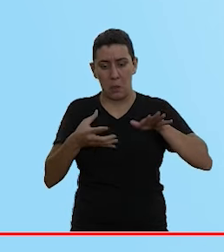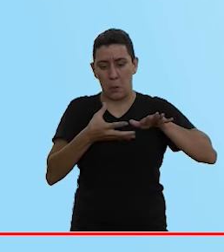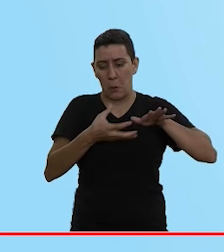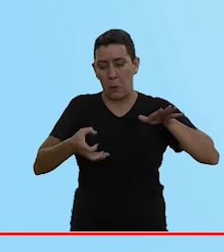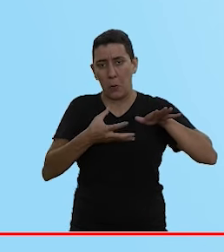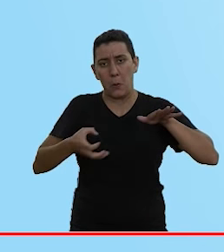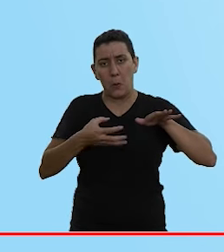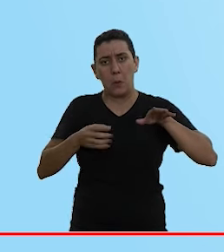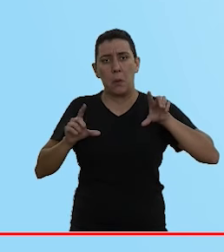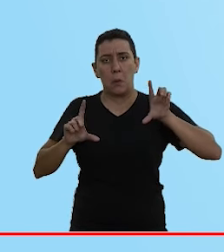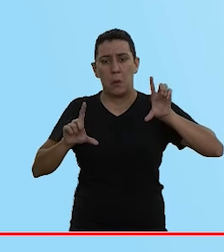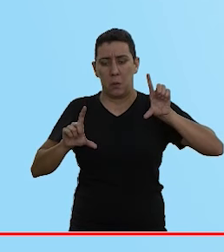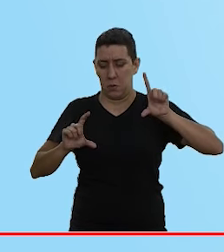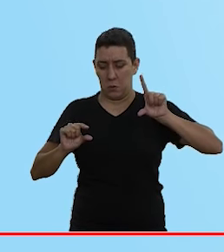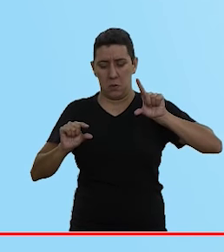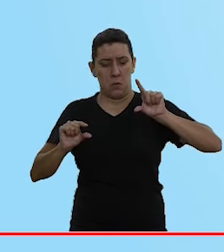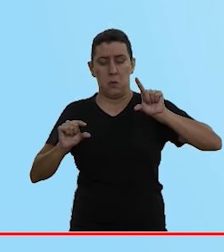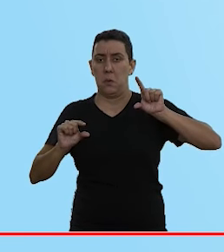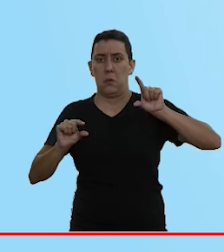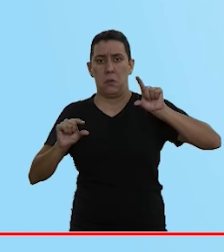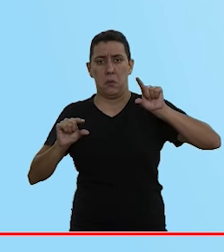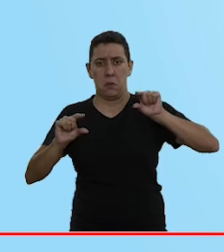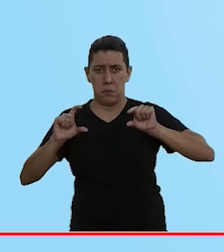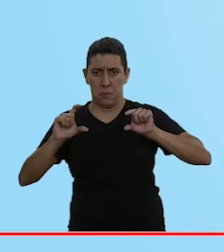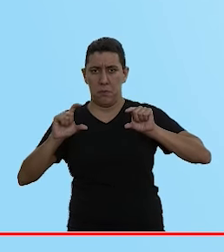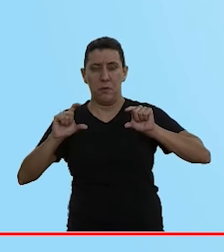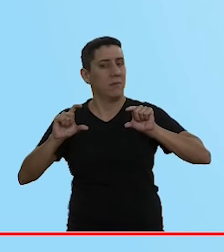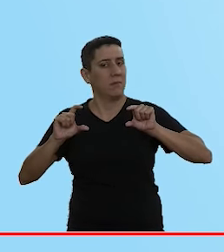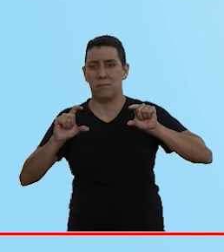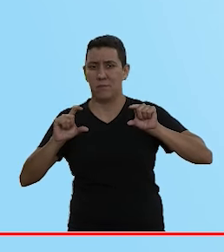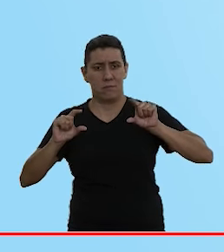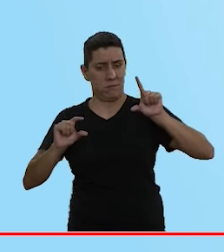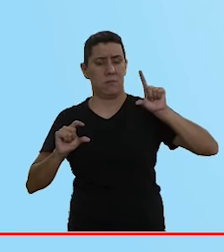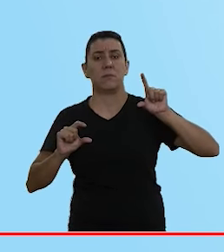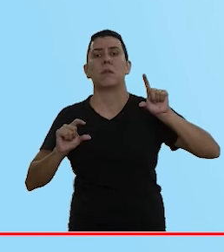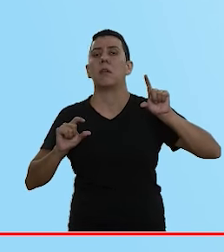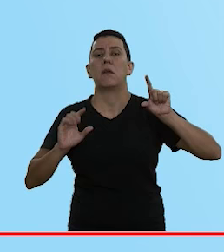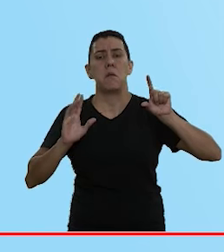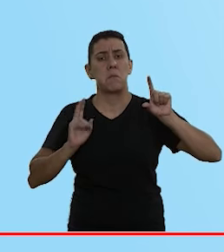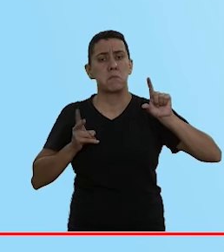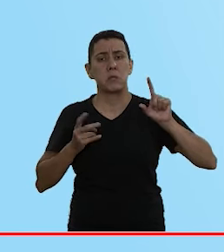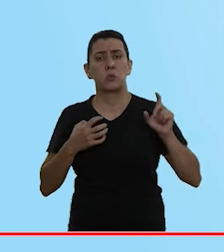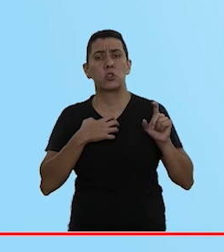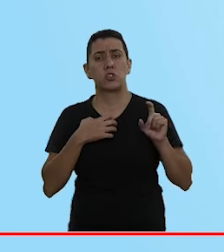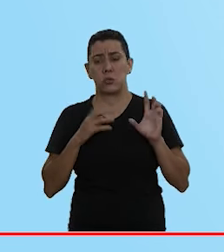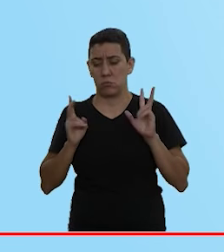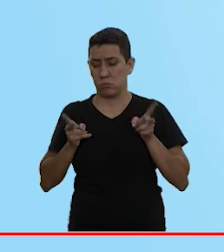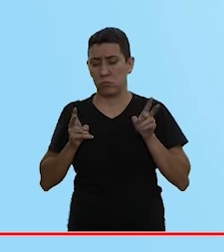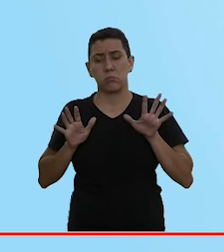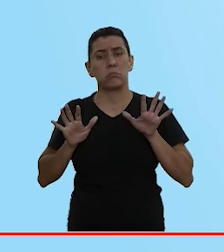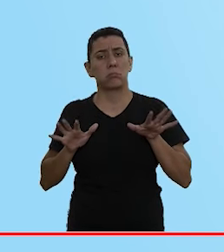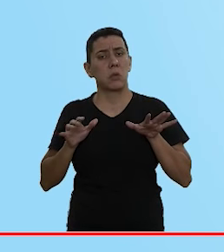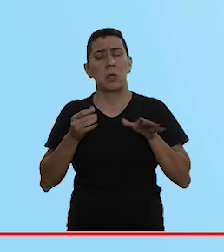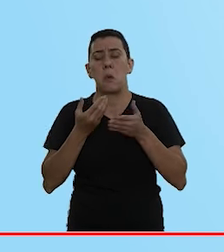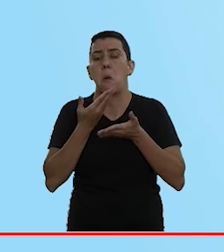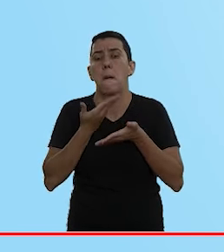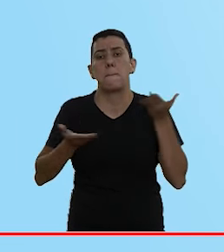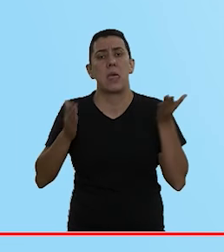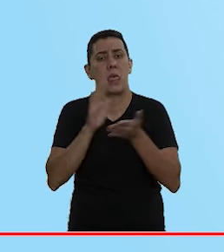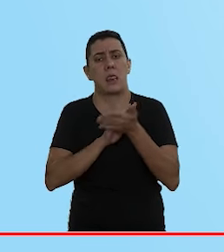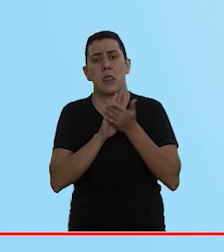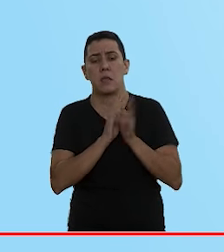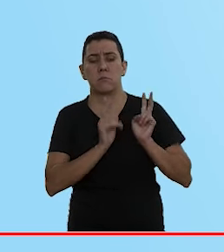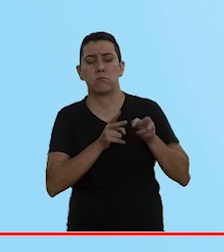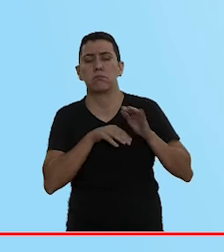baterias conectadas ali, você colocar baterias carregadas junto com baterias descarregadas, iria ocasionar numa perda, né,